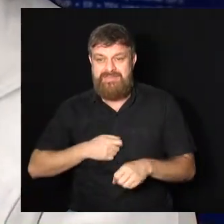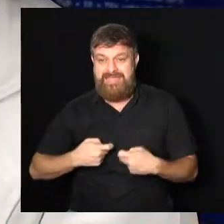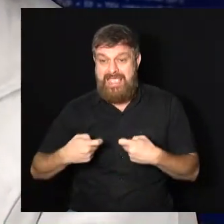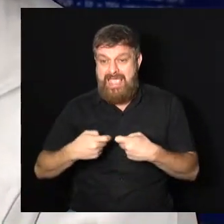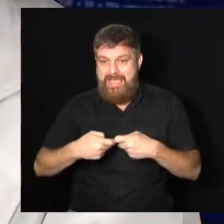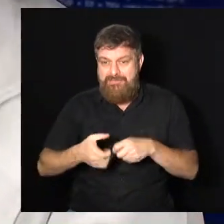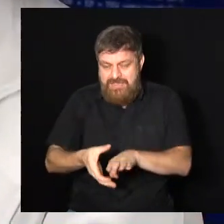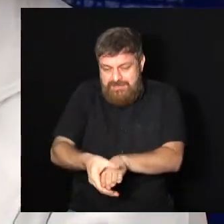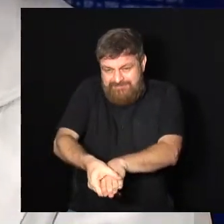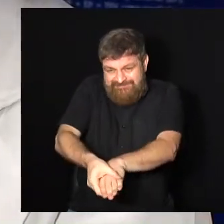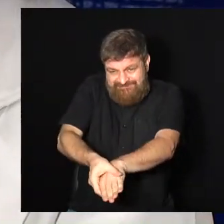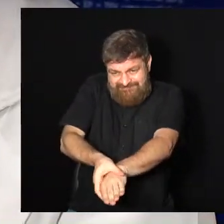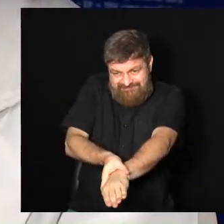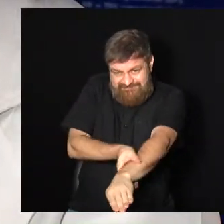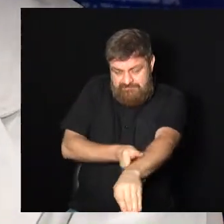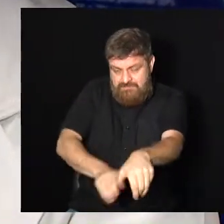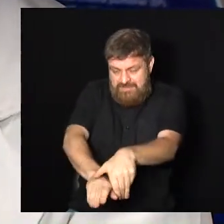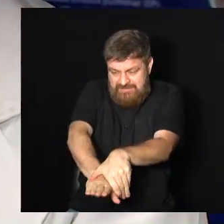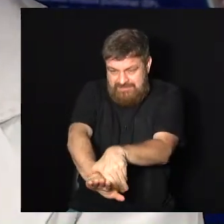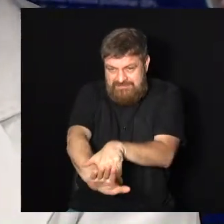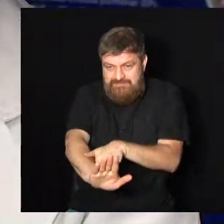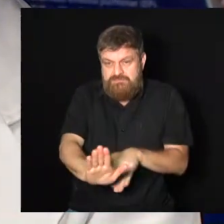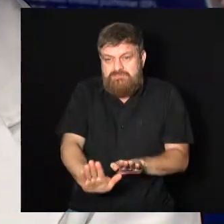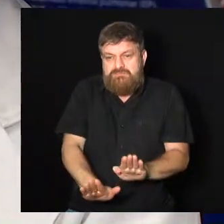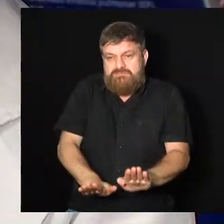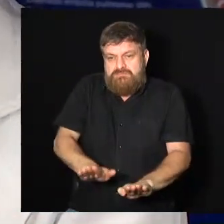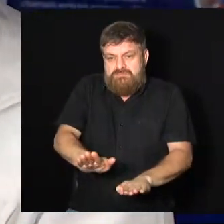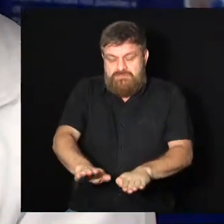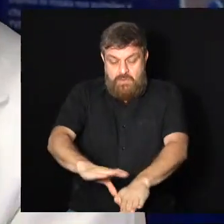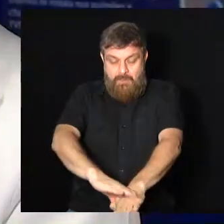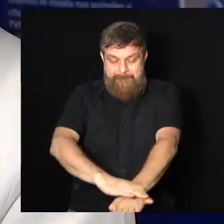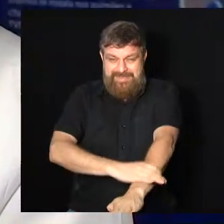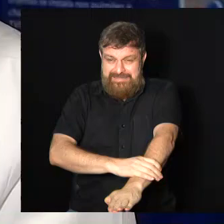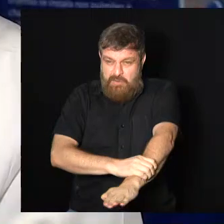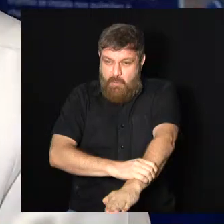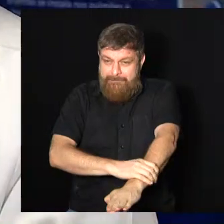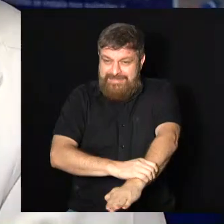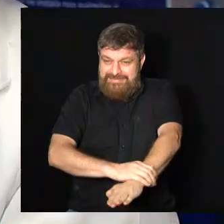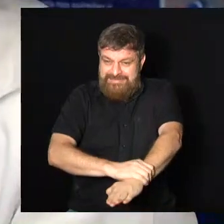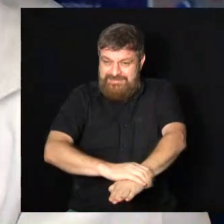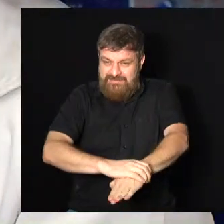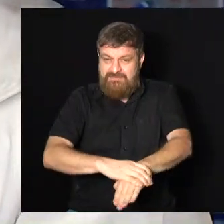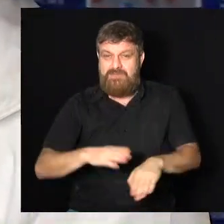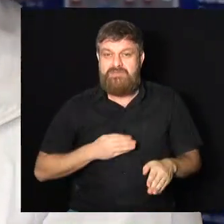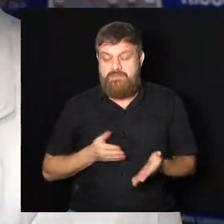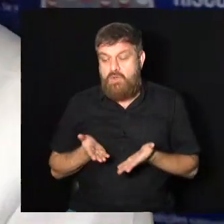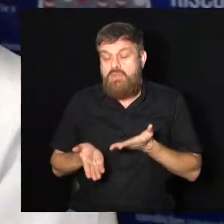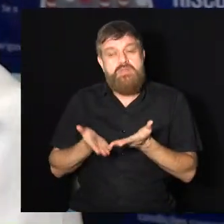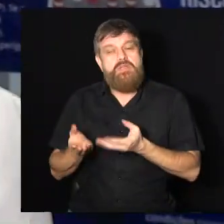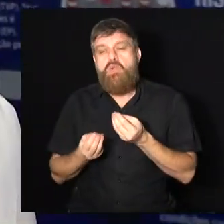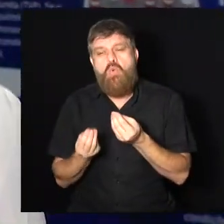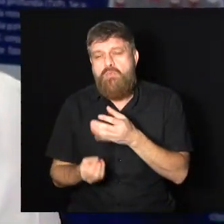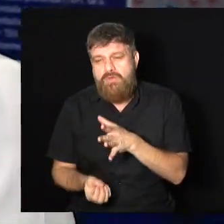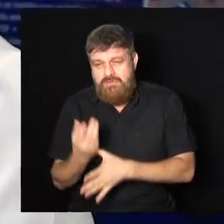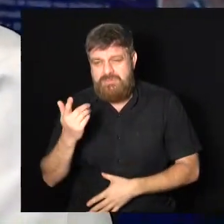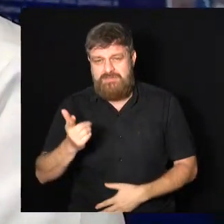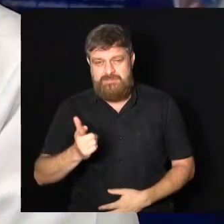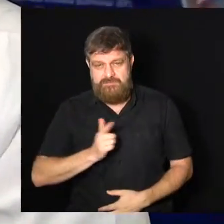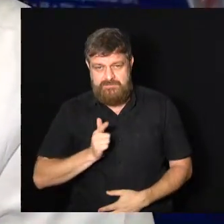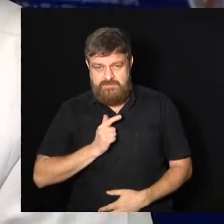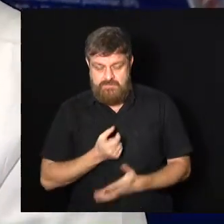elástica. Esses métodos são de reconhecida eficácia na prevenção. O tratamento? O tratamento é feito com o uso